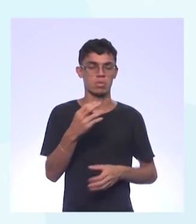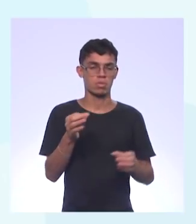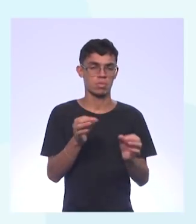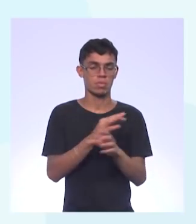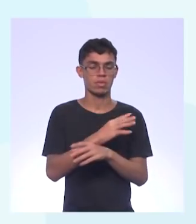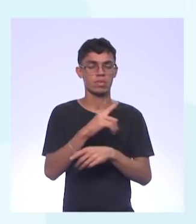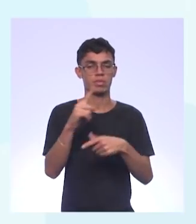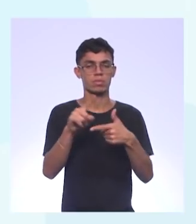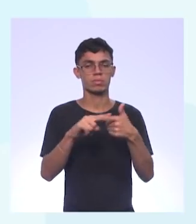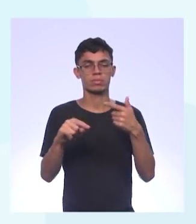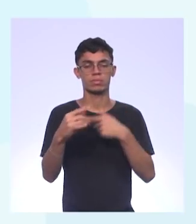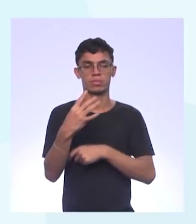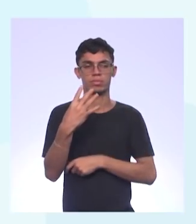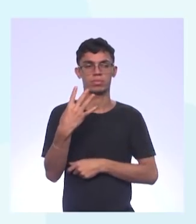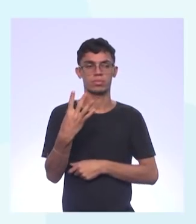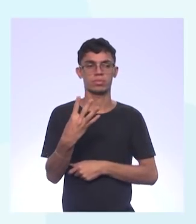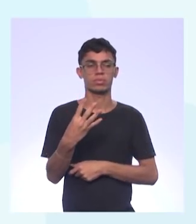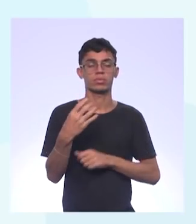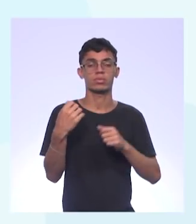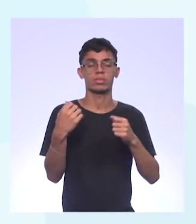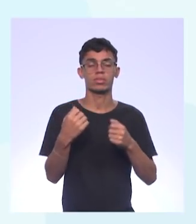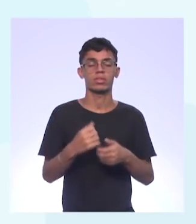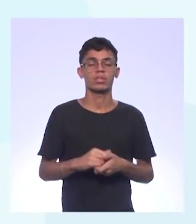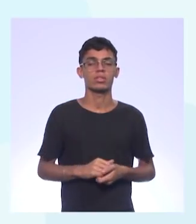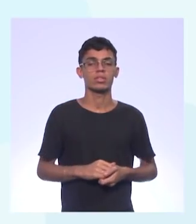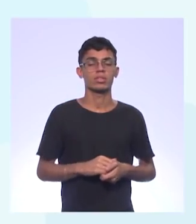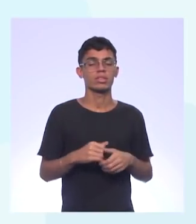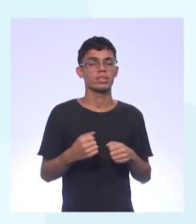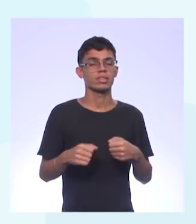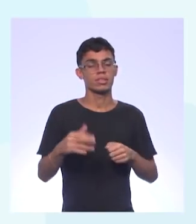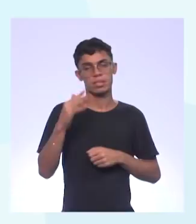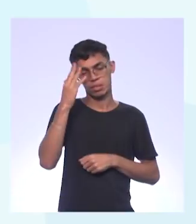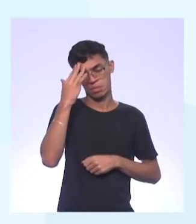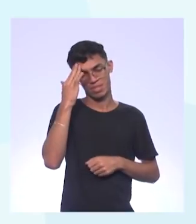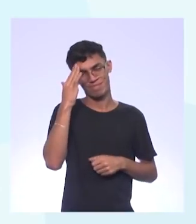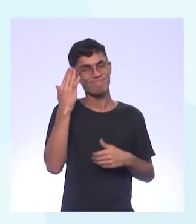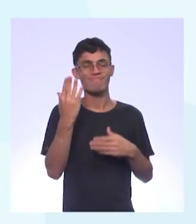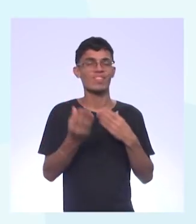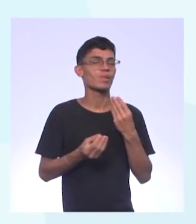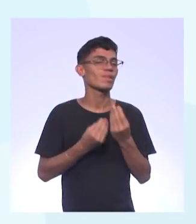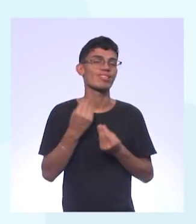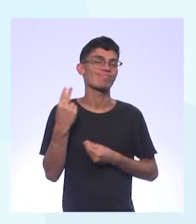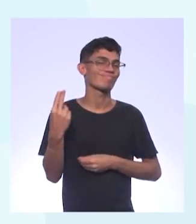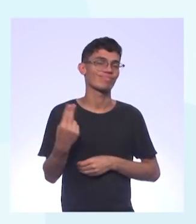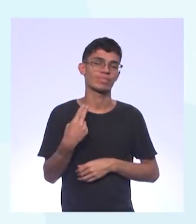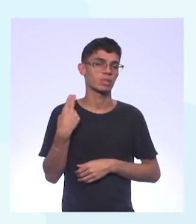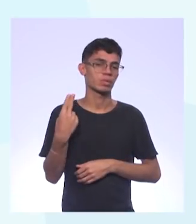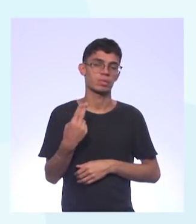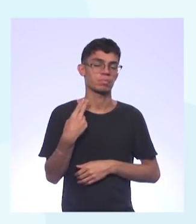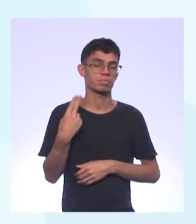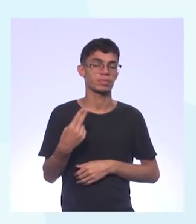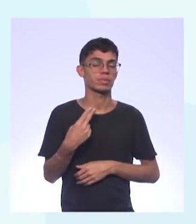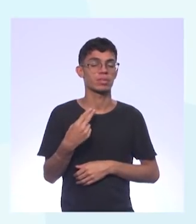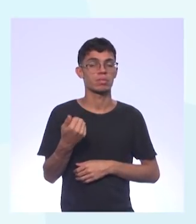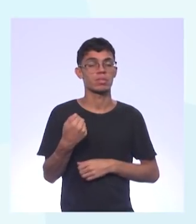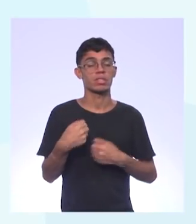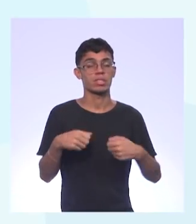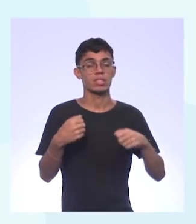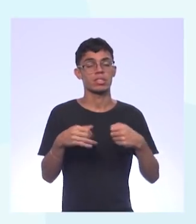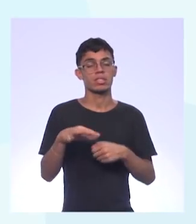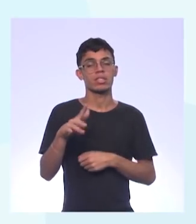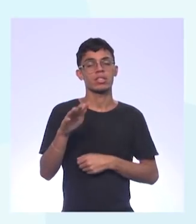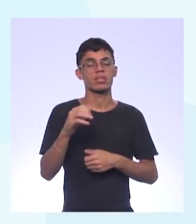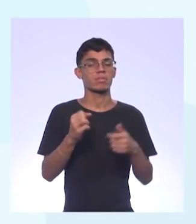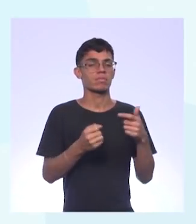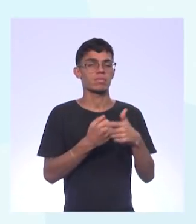/ 4 inteiros eu já tenho que desconfiar que não cabe então eu vou ter uma parte fracionária é isso O que